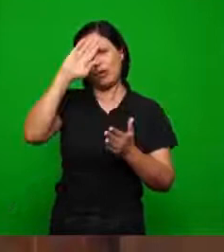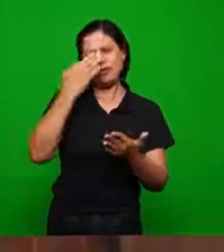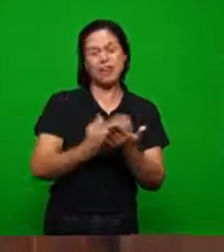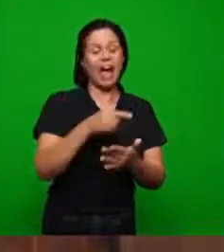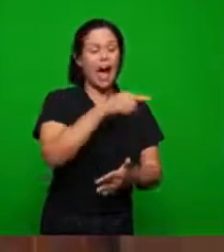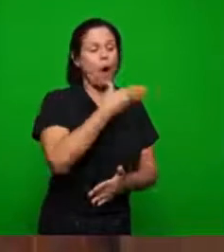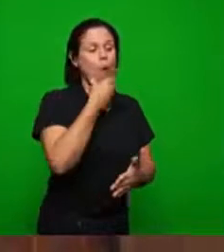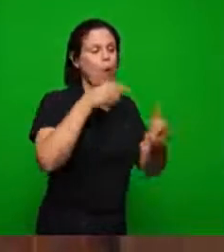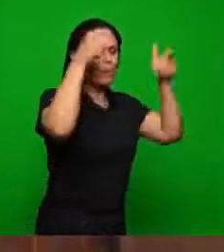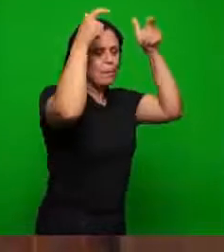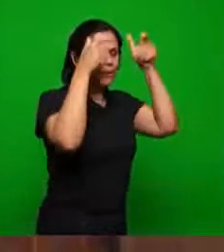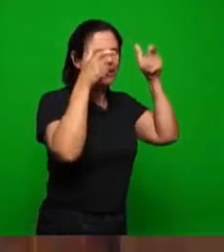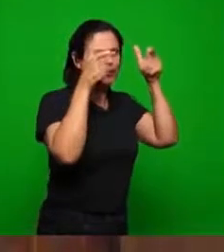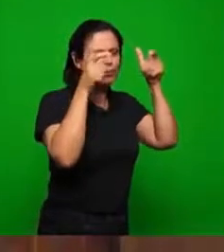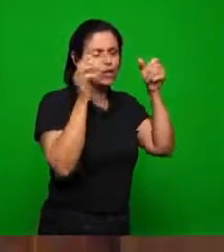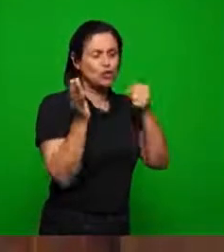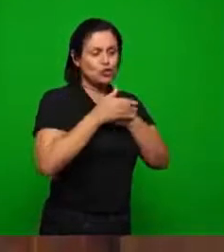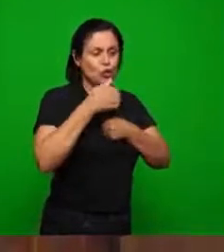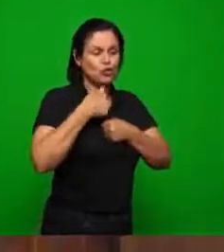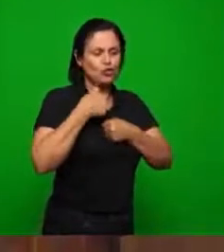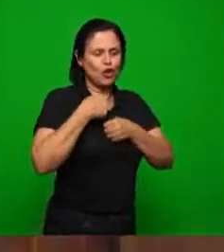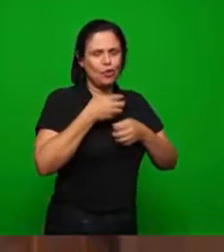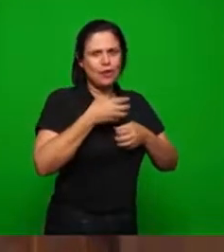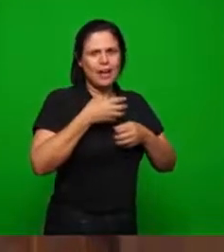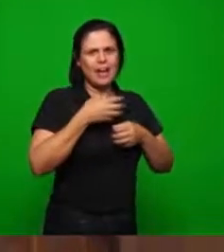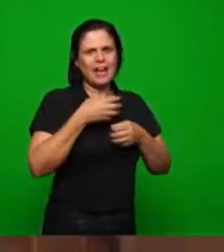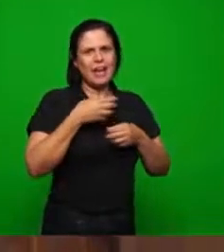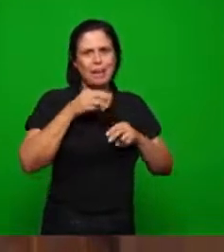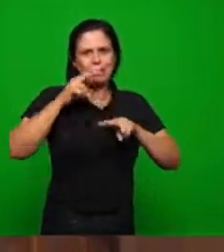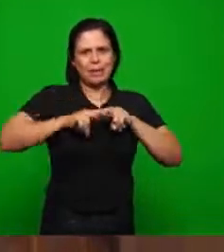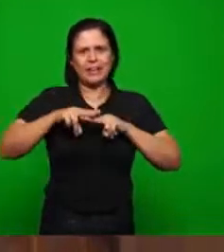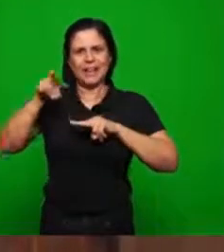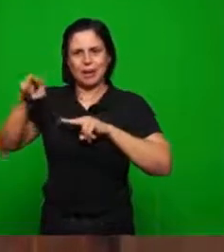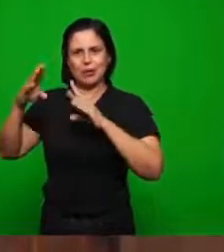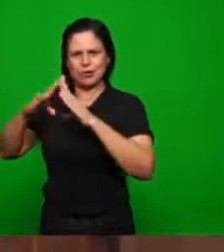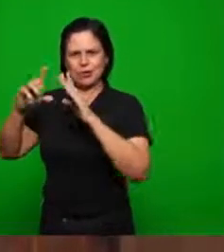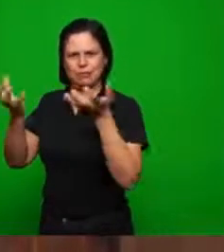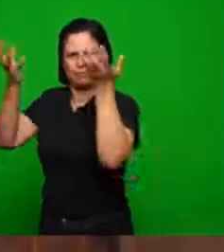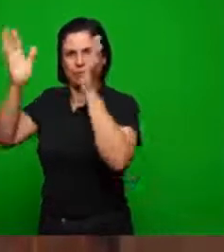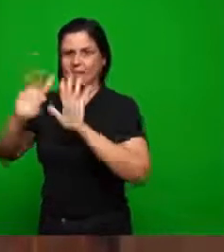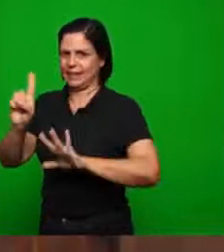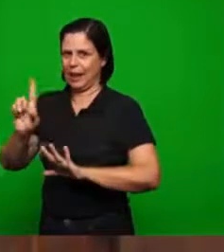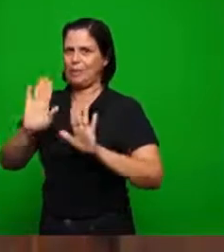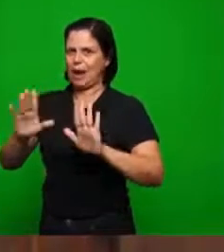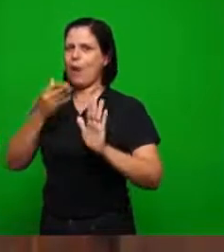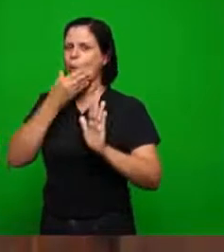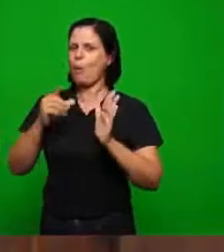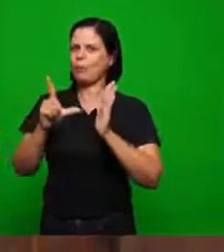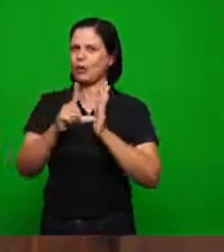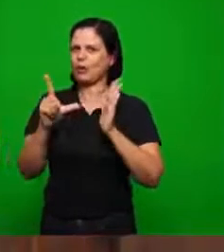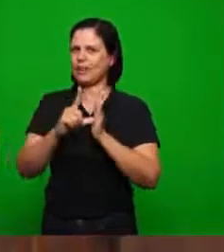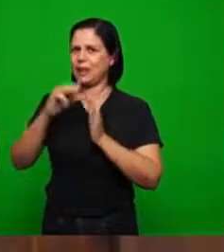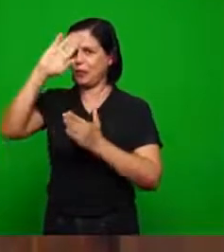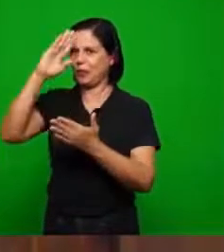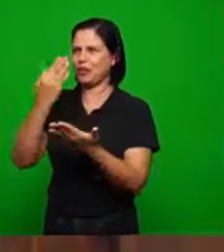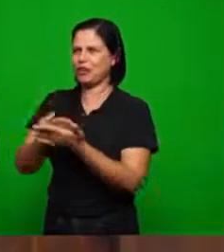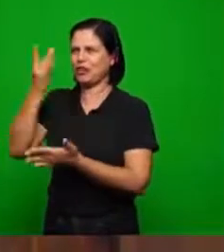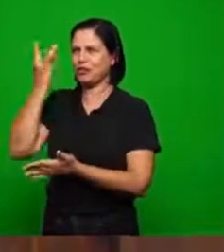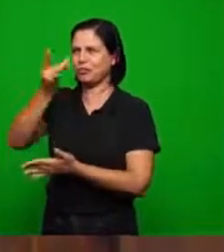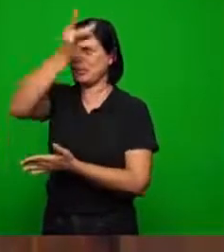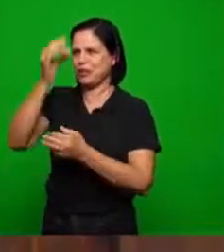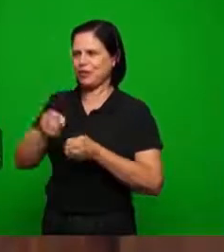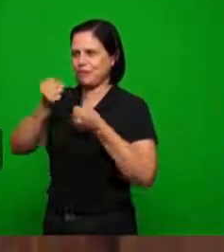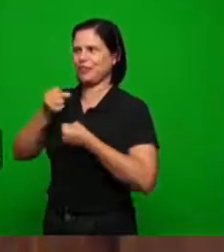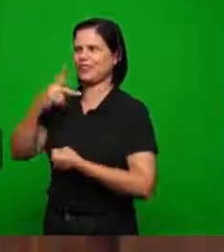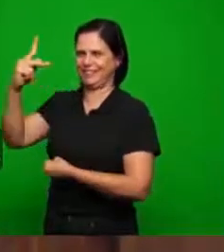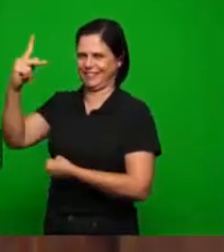para livrá-lo de um julgamento, mas ele estava confiado na força do Espírito Santo naquele período ali. Assim, irmãos, nós